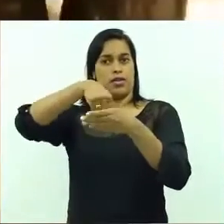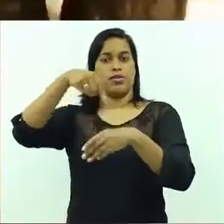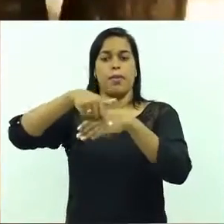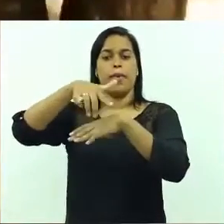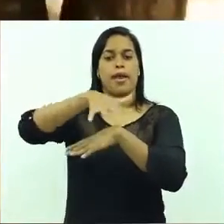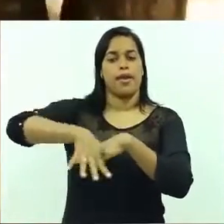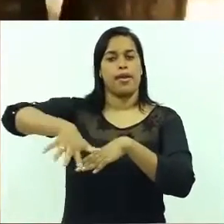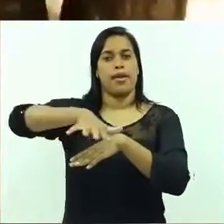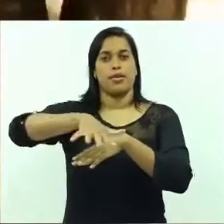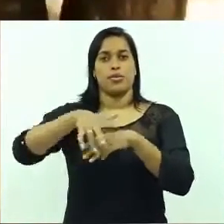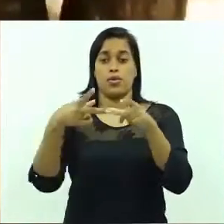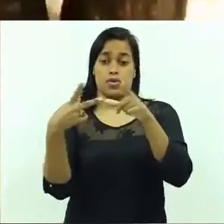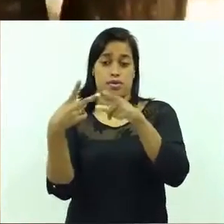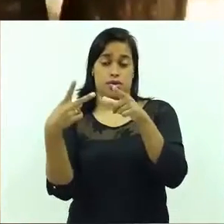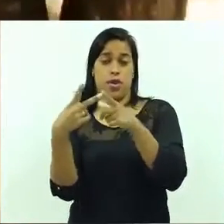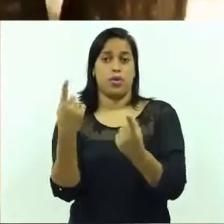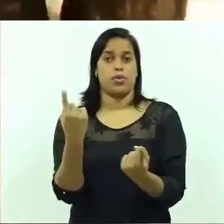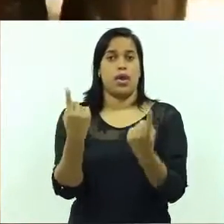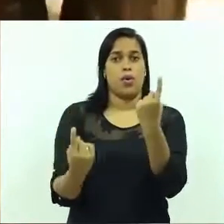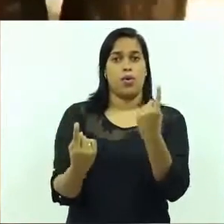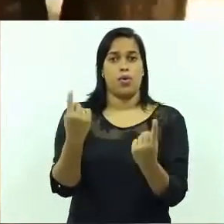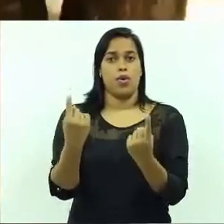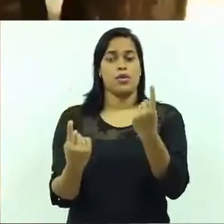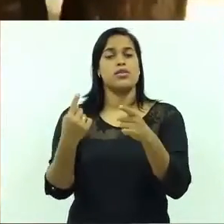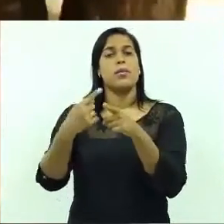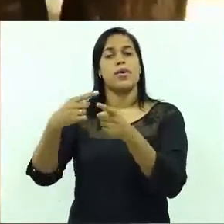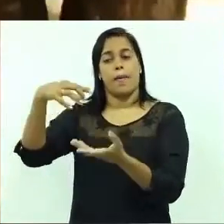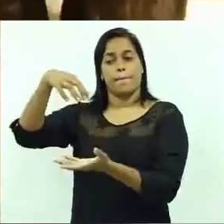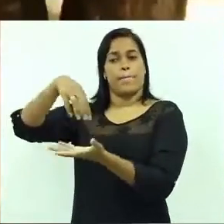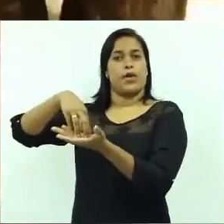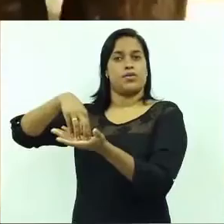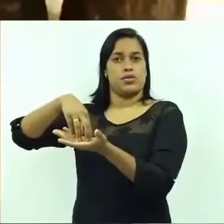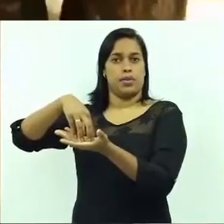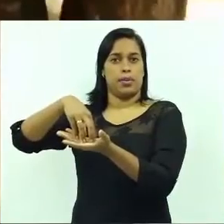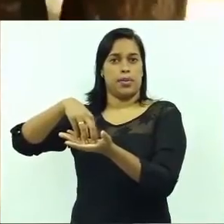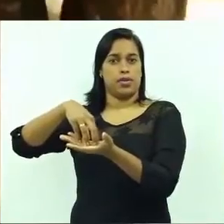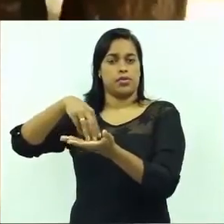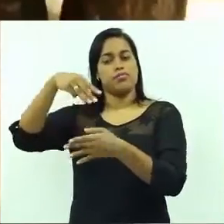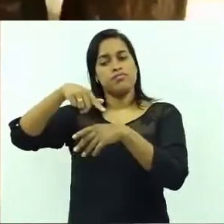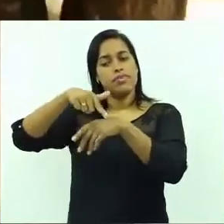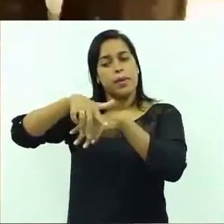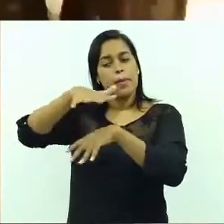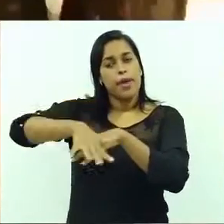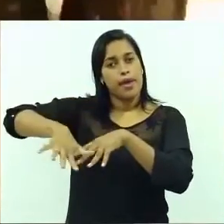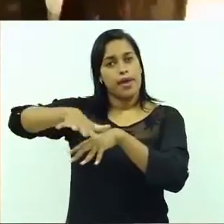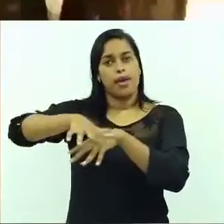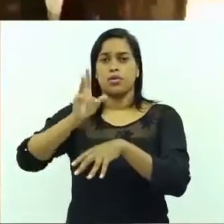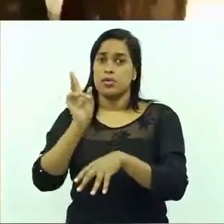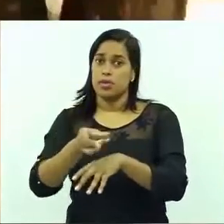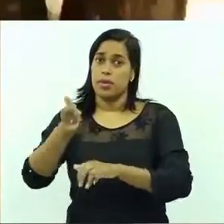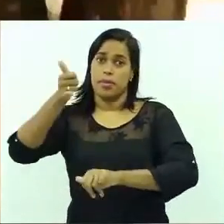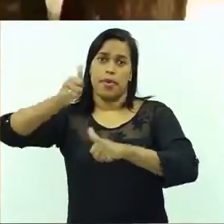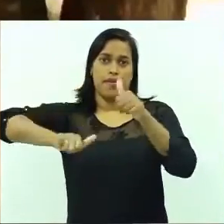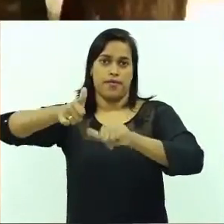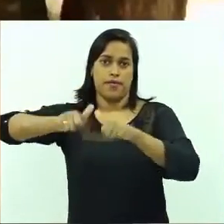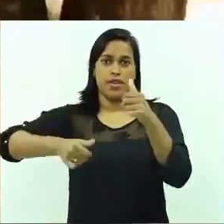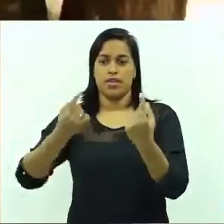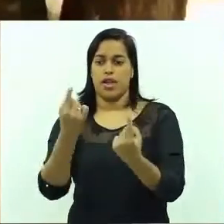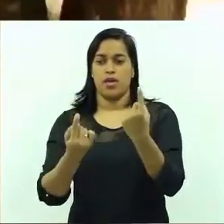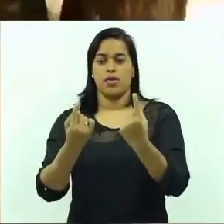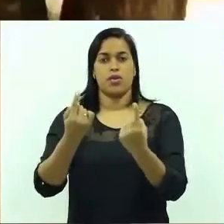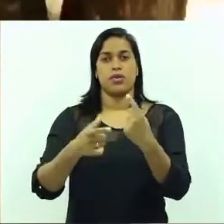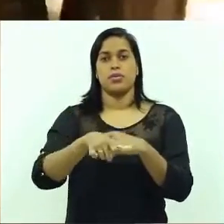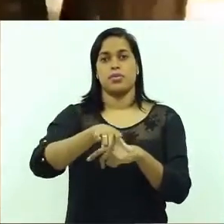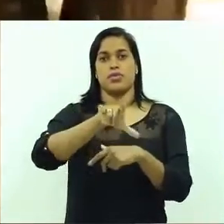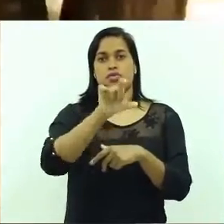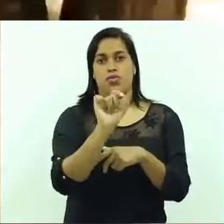a concorrência. Porque posicionamento de mercado, ele é fundamental junto com a análise da concorrência para que a gente determine o